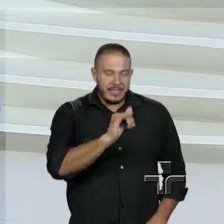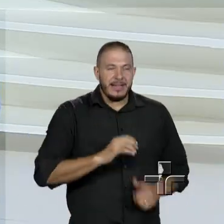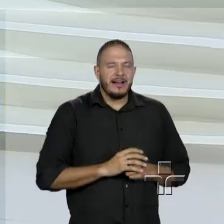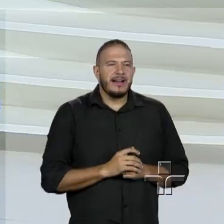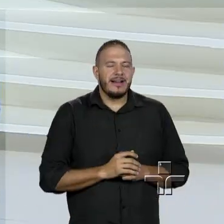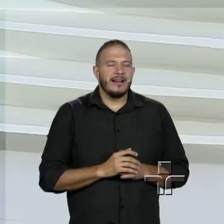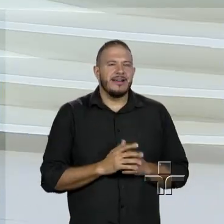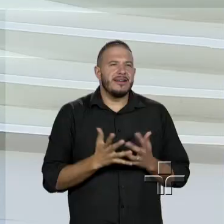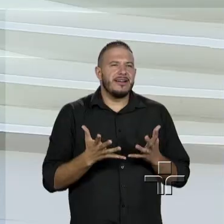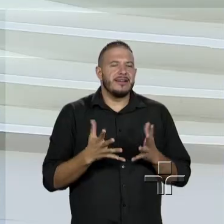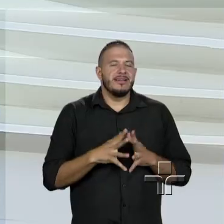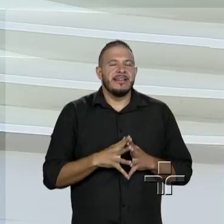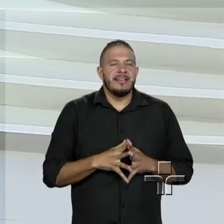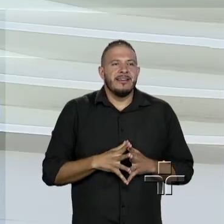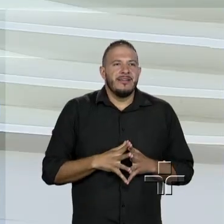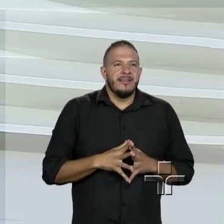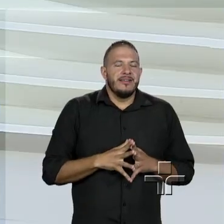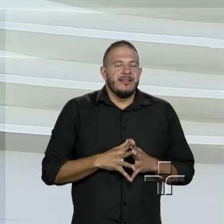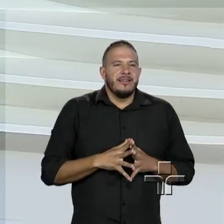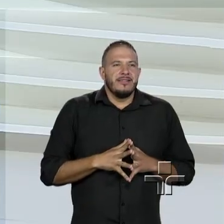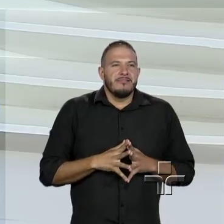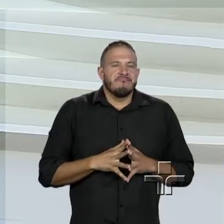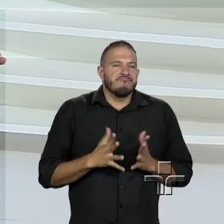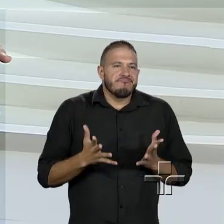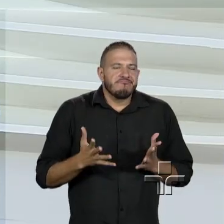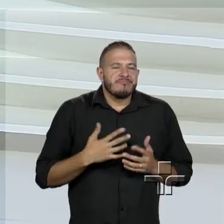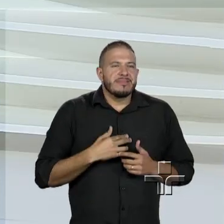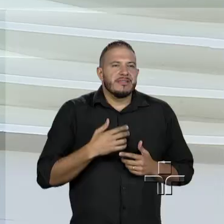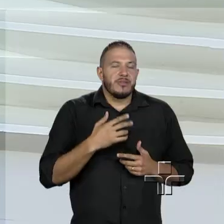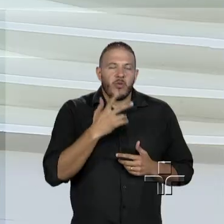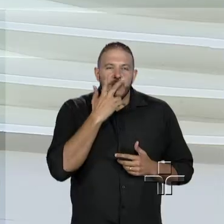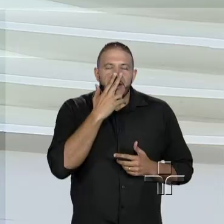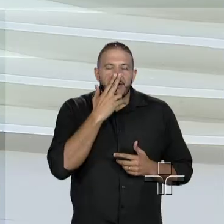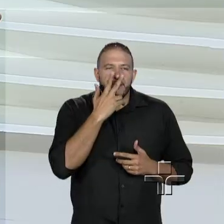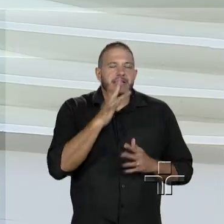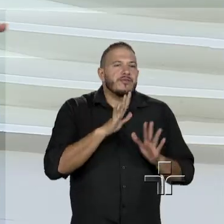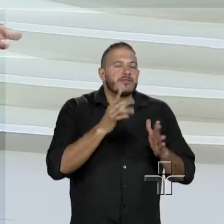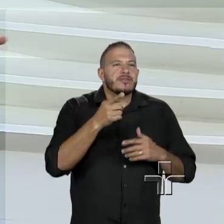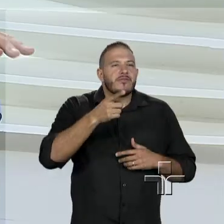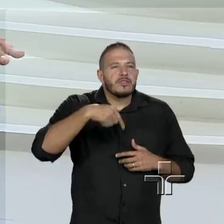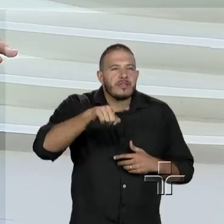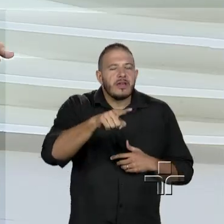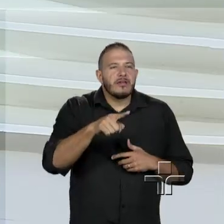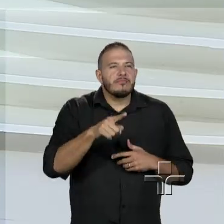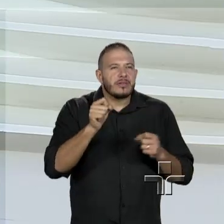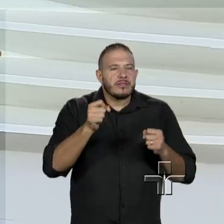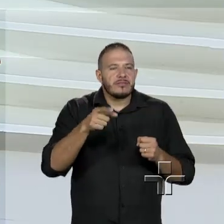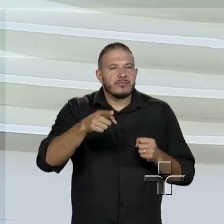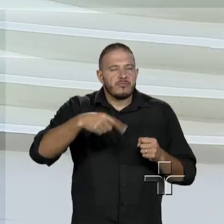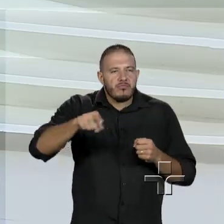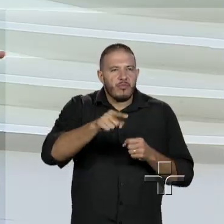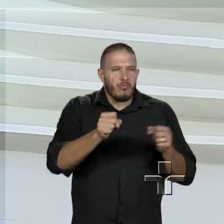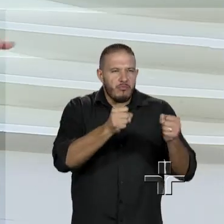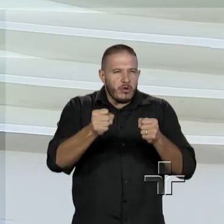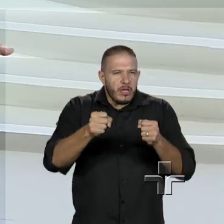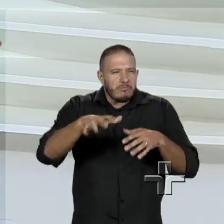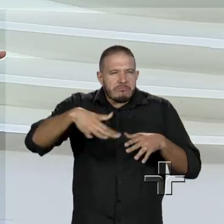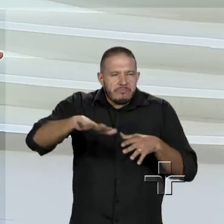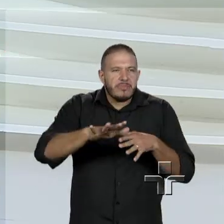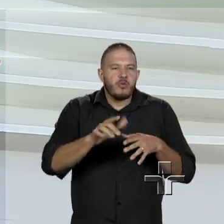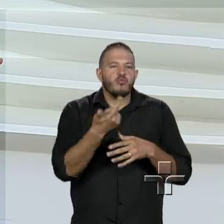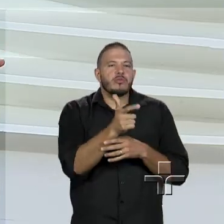quando, na verdade, você permite que um poder como esse, que se organiza sem nenhum outro